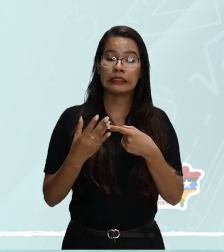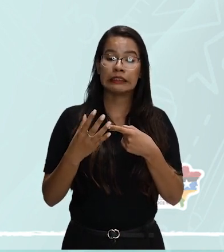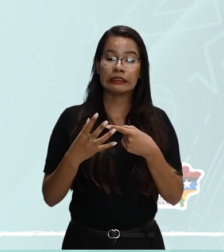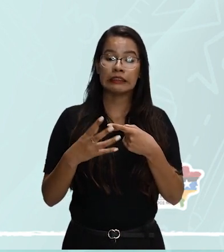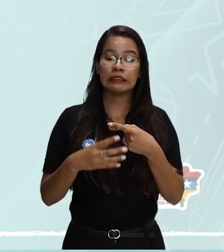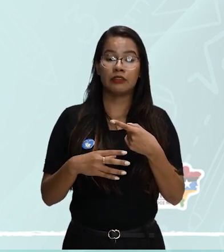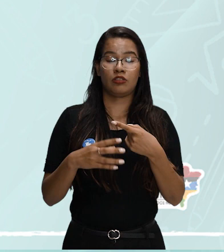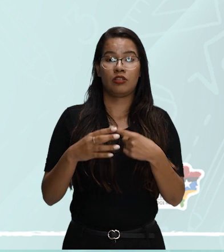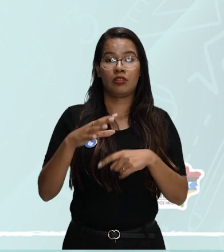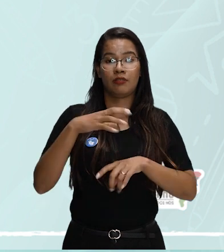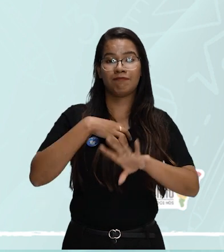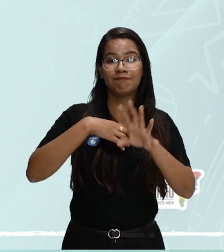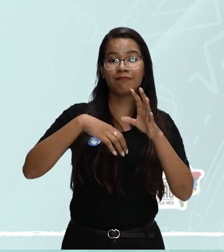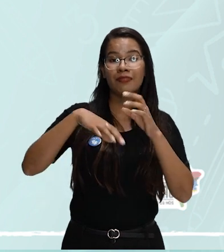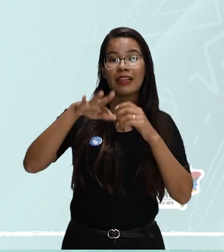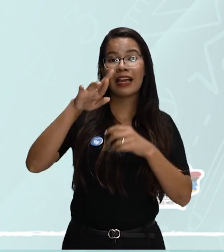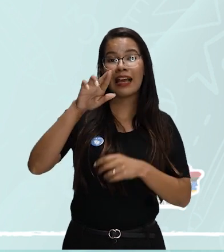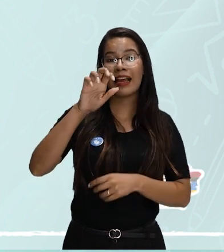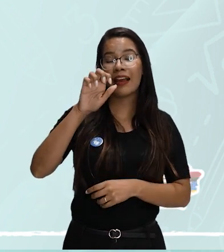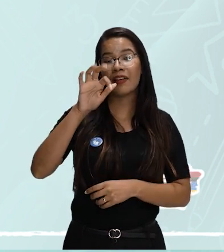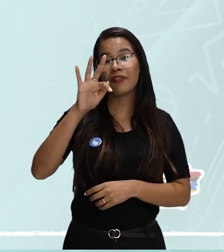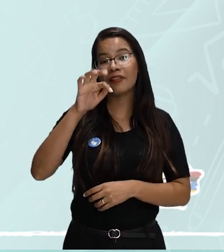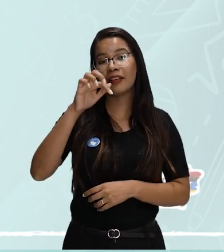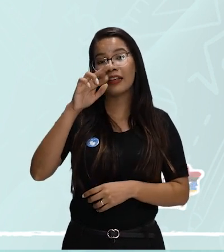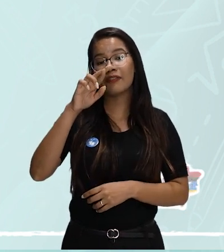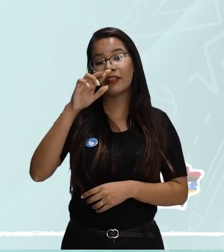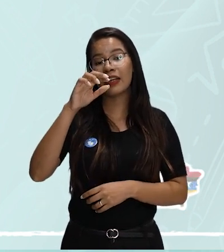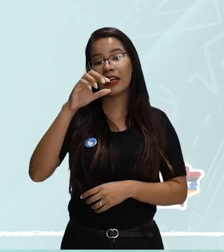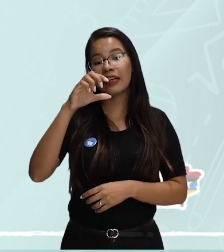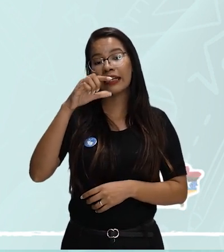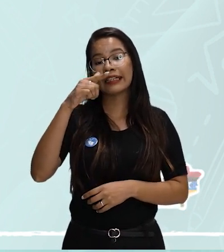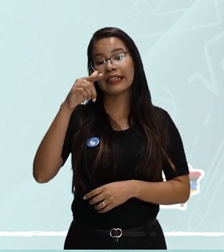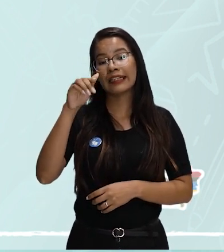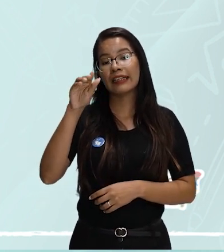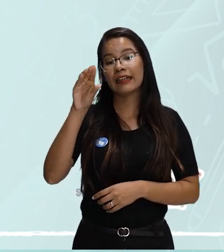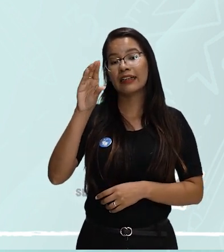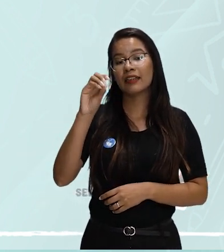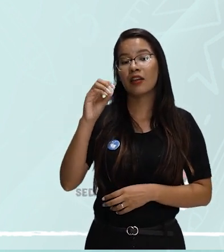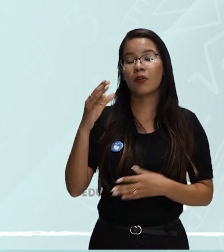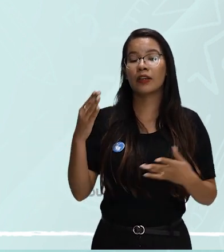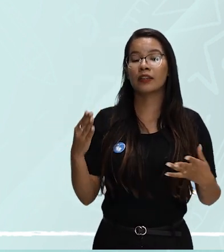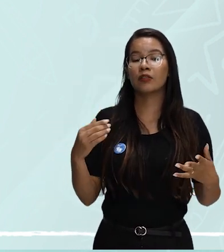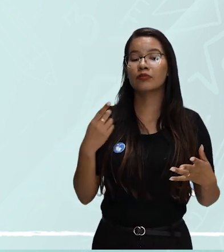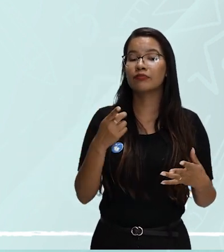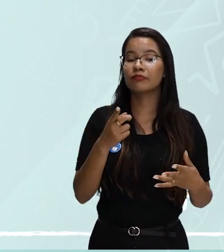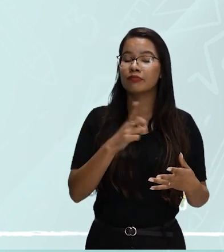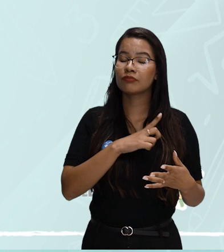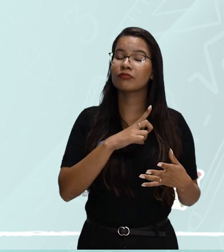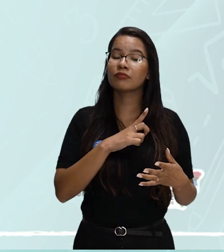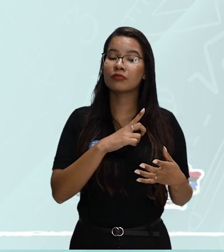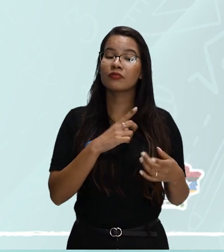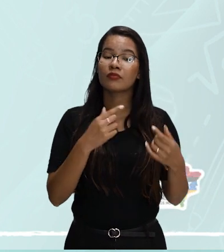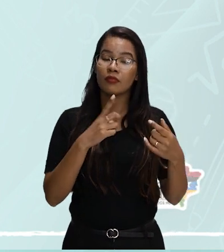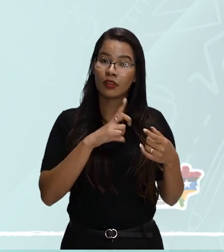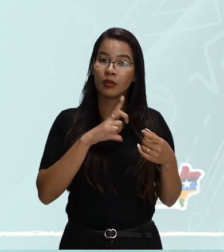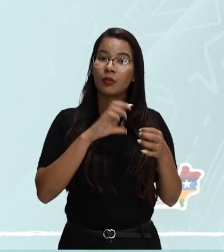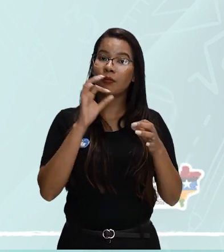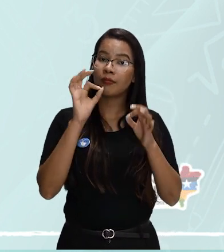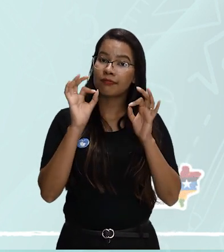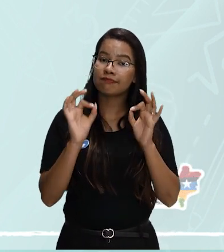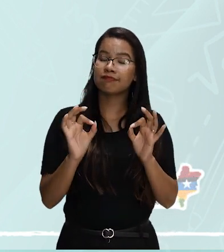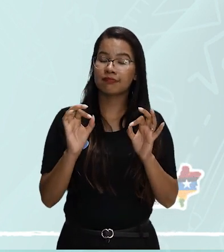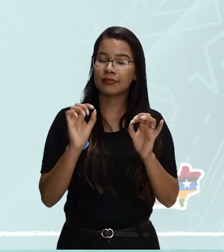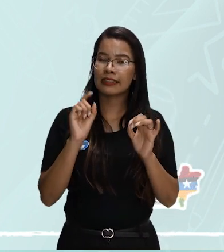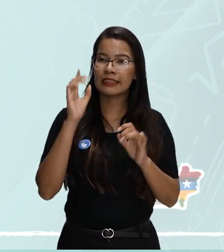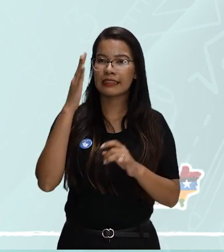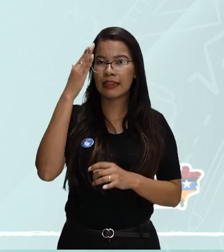proveniente de reflexão. Então nós temos que levar em consideração o seguinte, nós temos luz